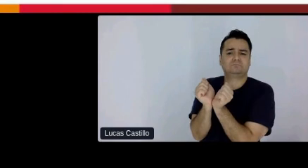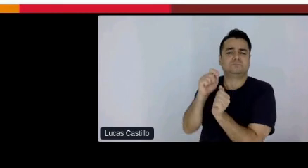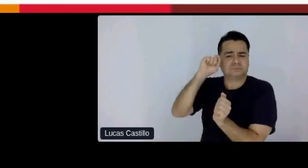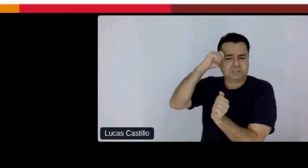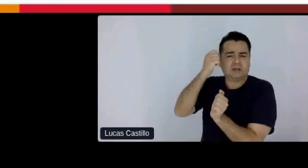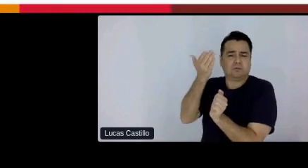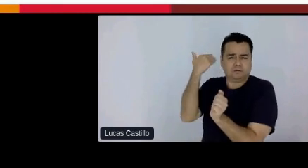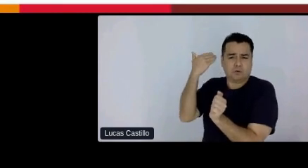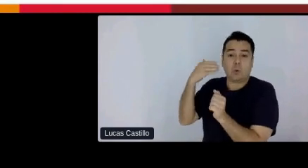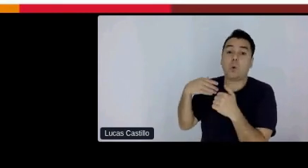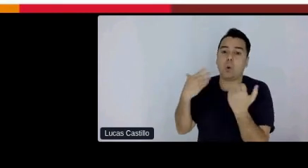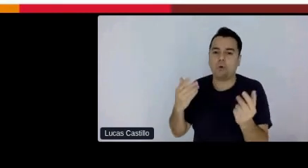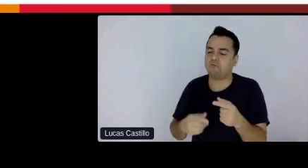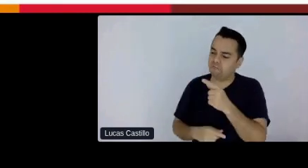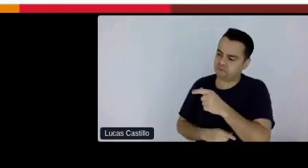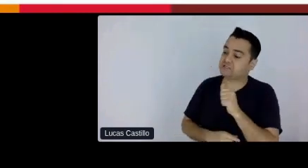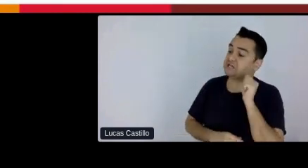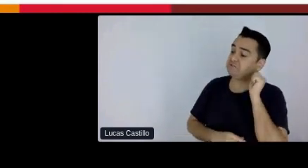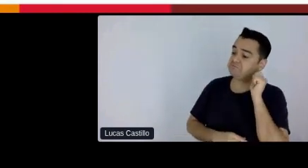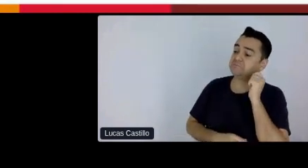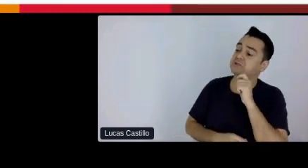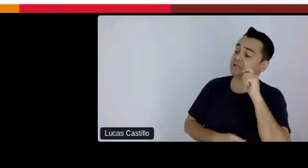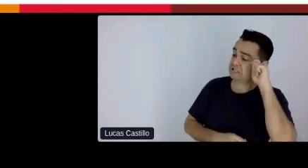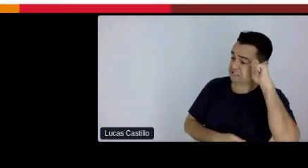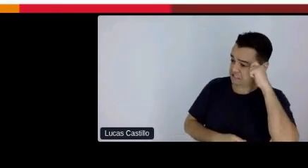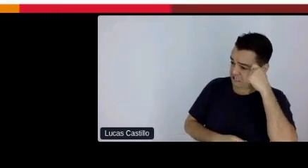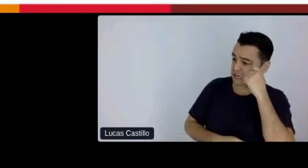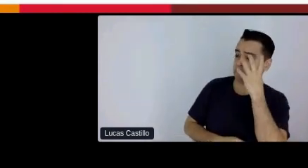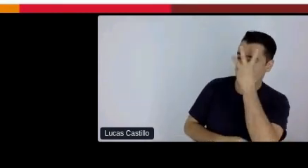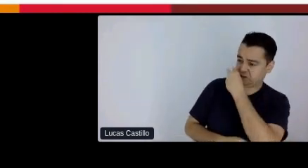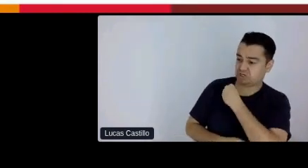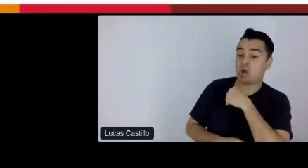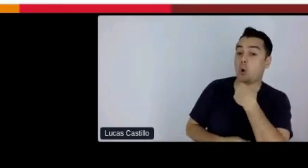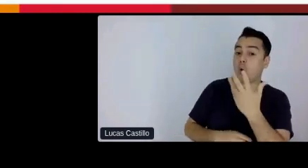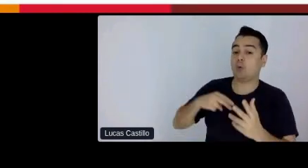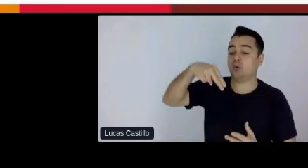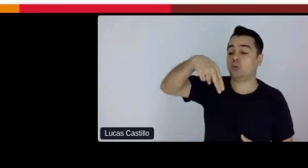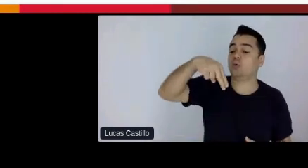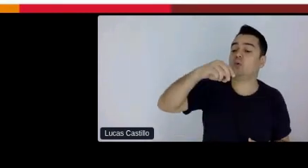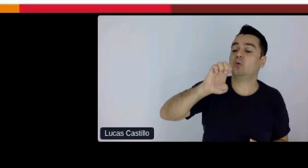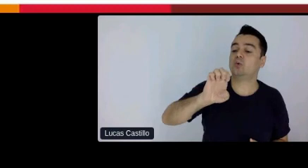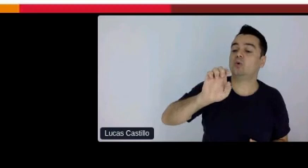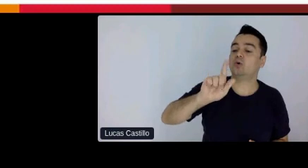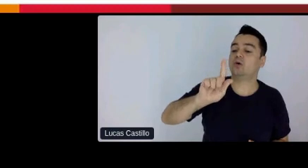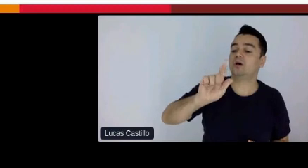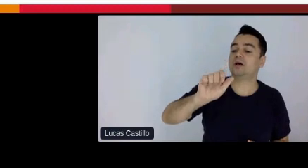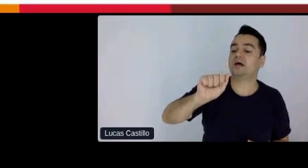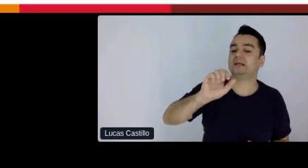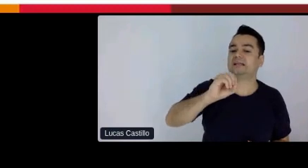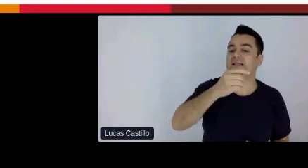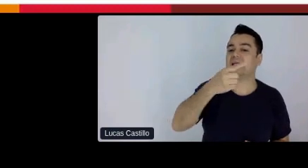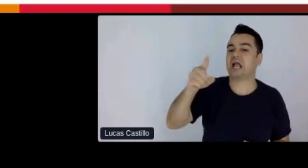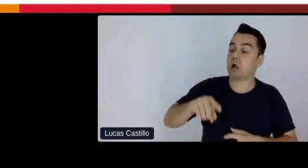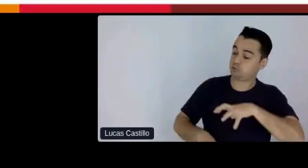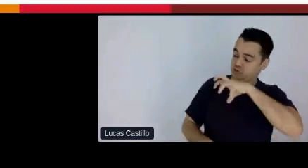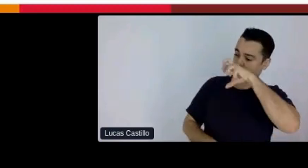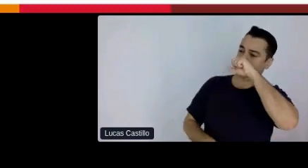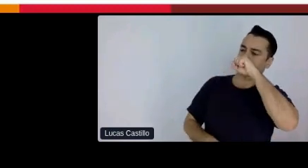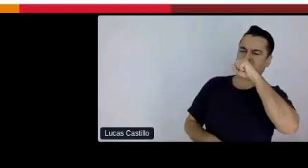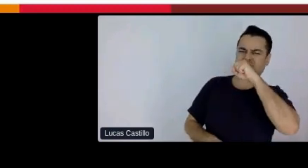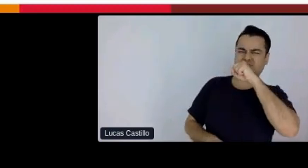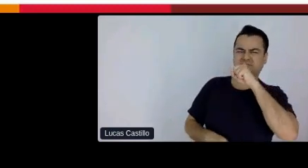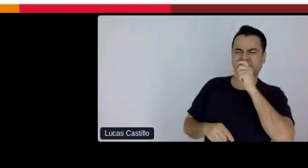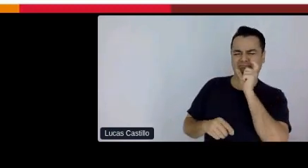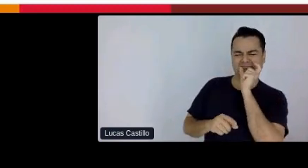negra bonitinha, você tem traços finos, fulano é um negão cheiroso. Gente, vamos reduzir a quantidade de